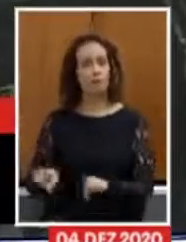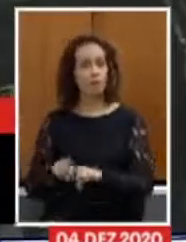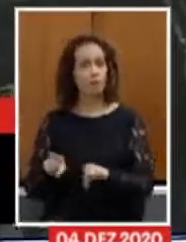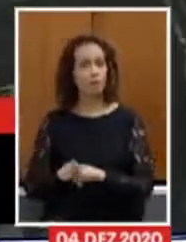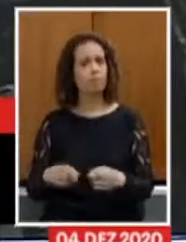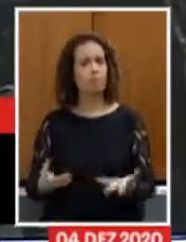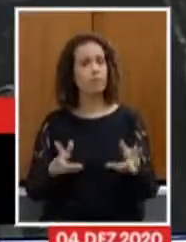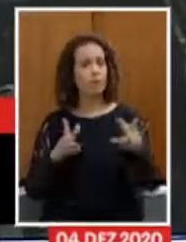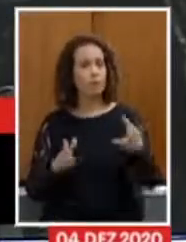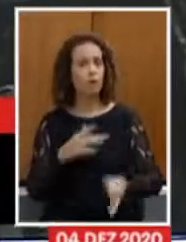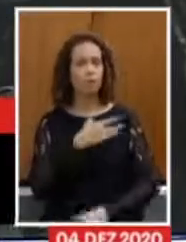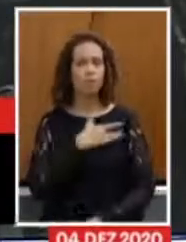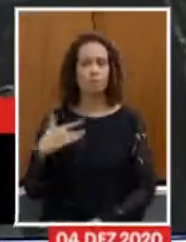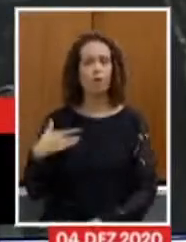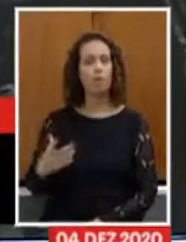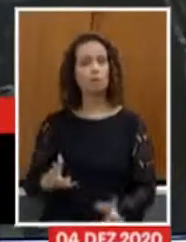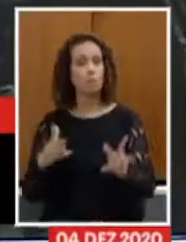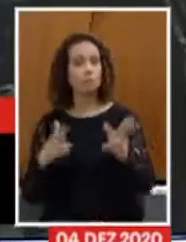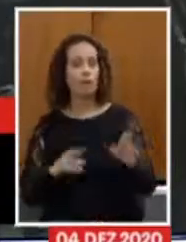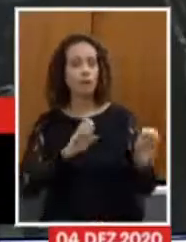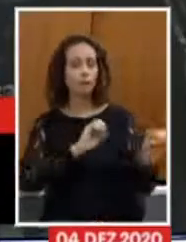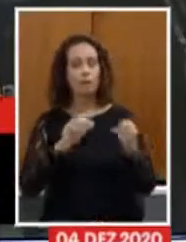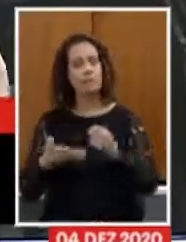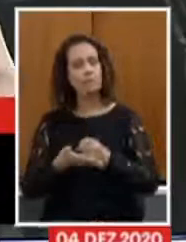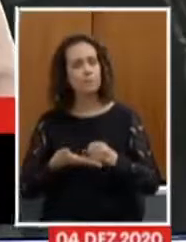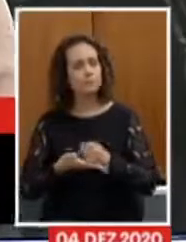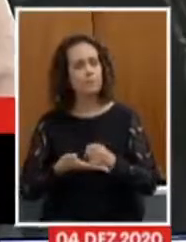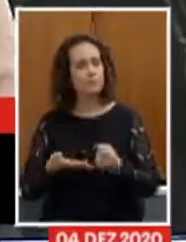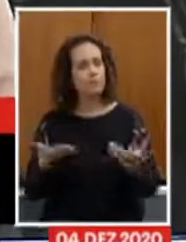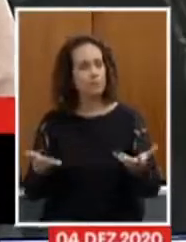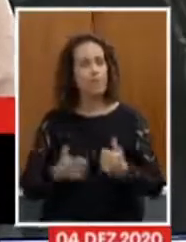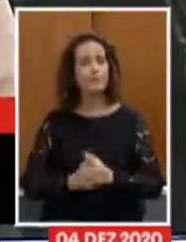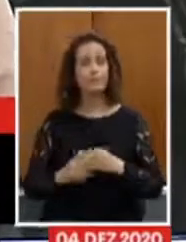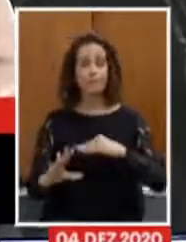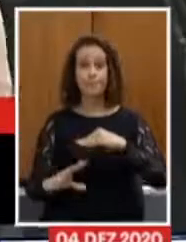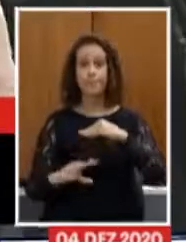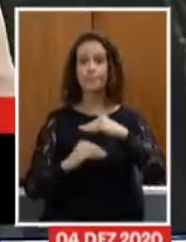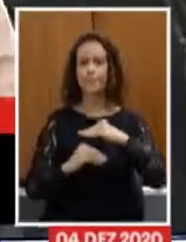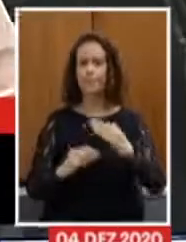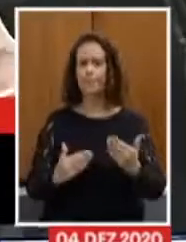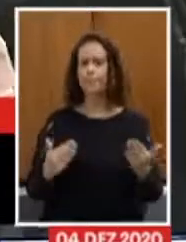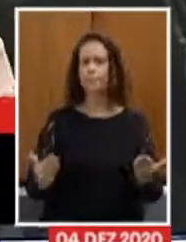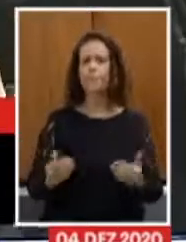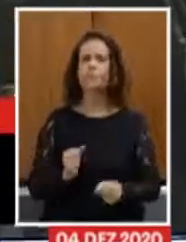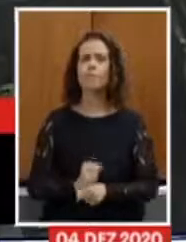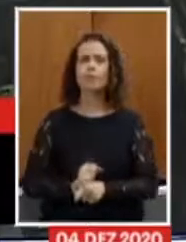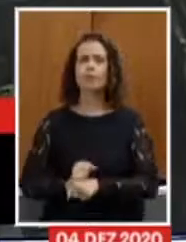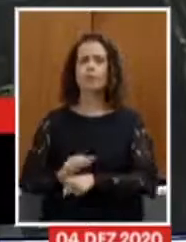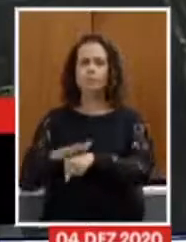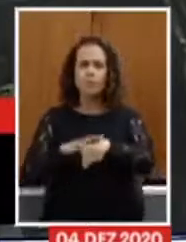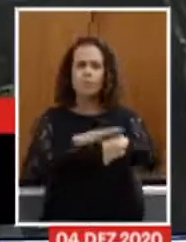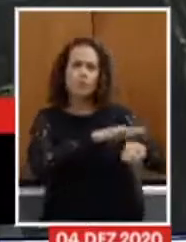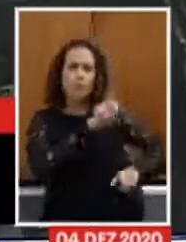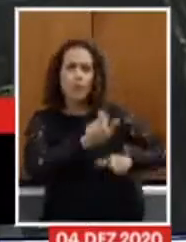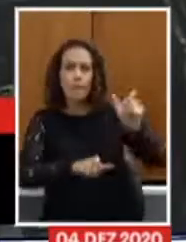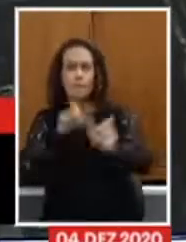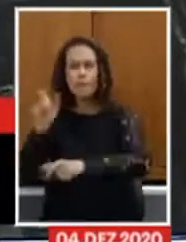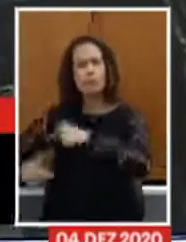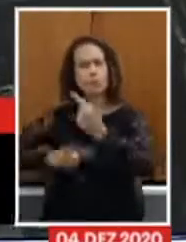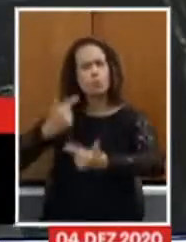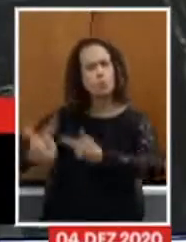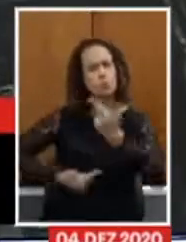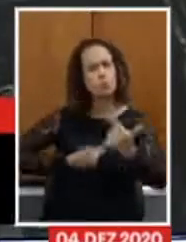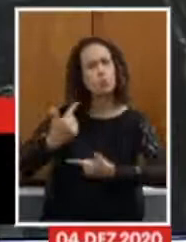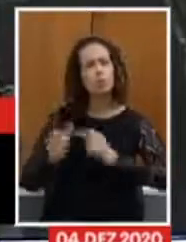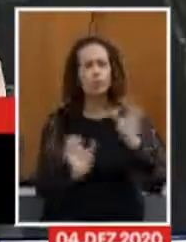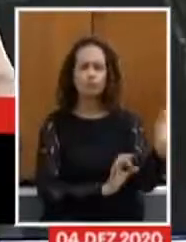saúde, da mesma forma, a educação básica. Então, é uma emenda que foi construída a muitas mãos, muita gente trabalhou,